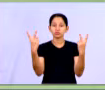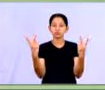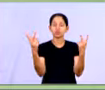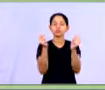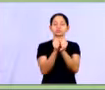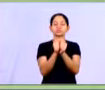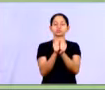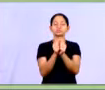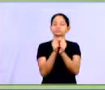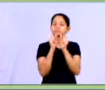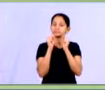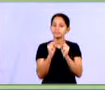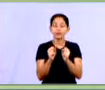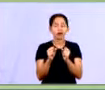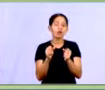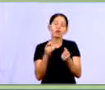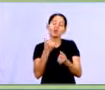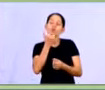impede o risco...